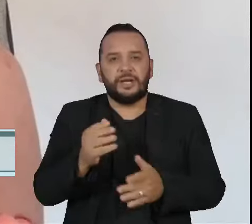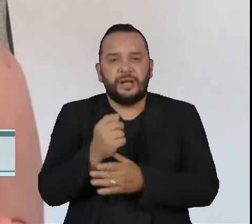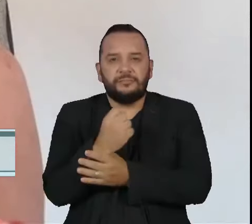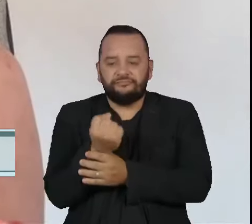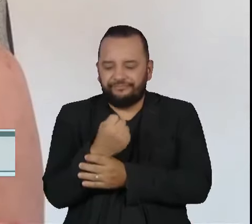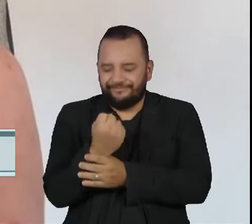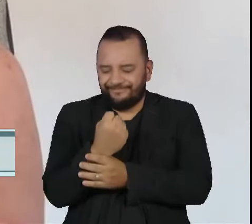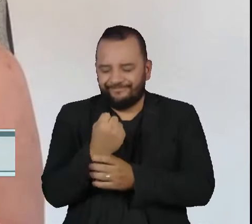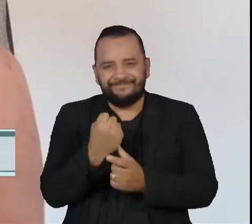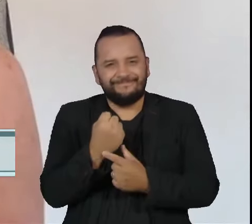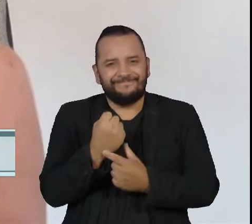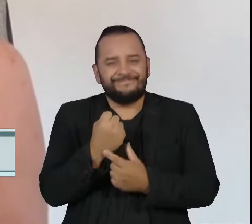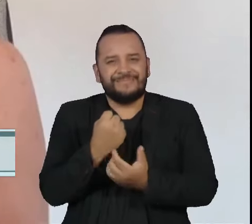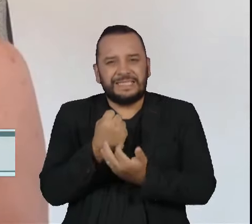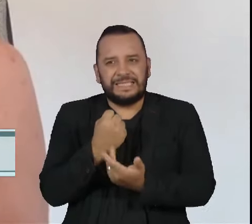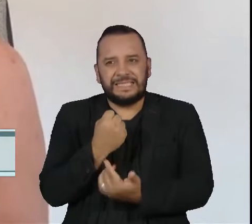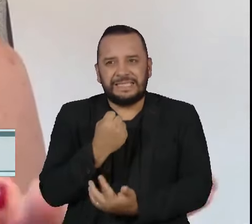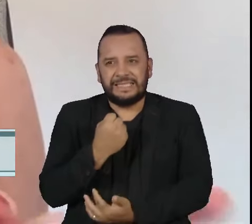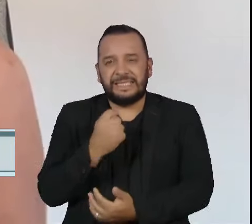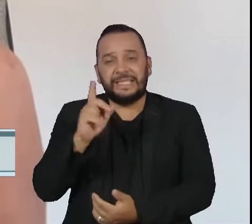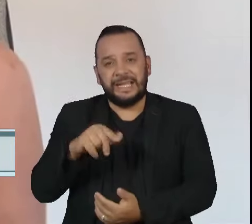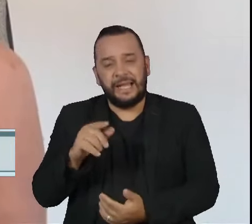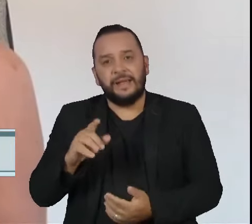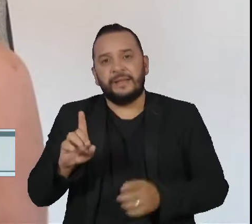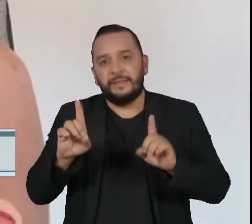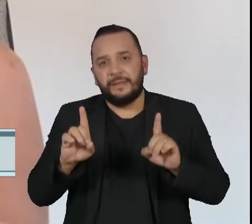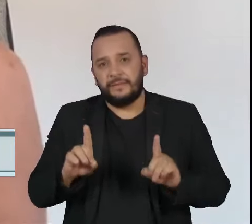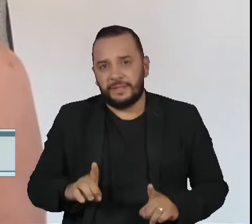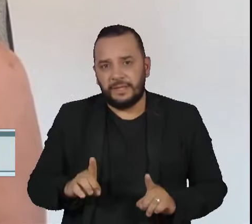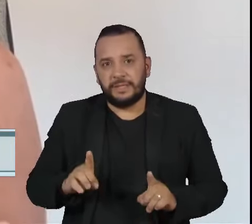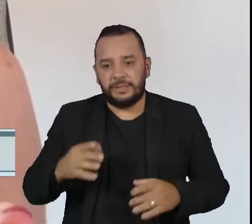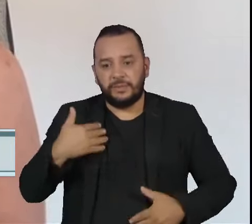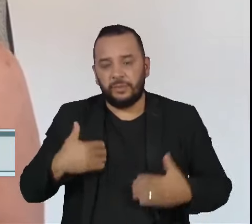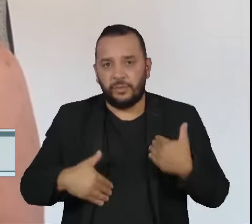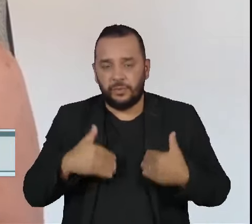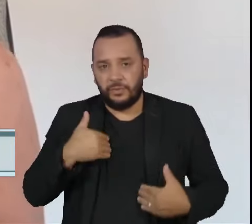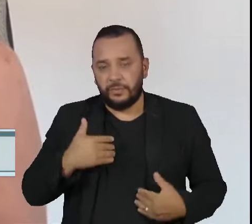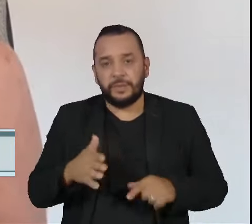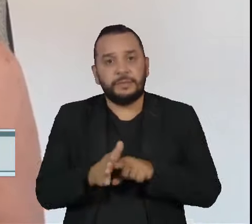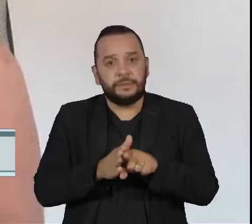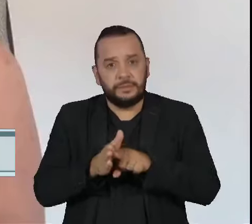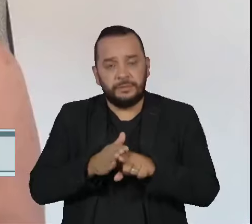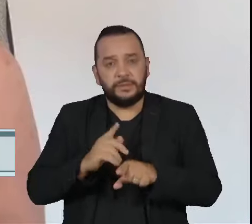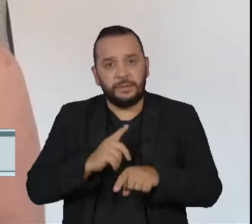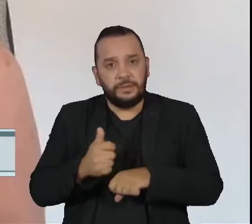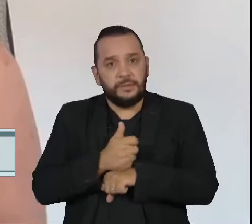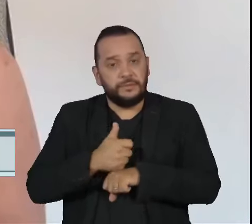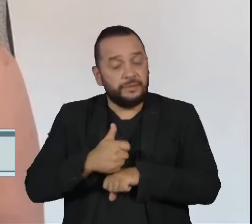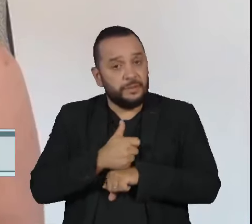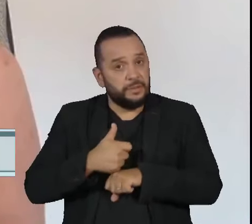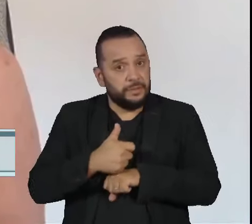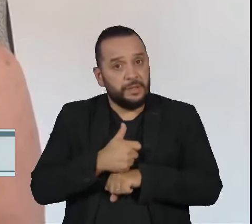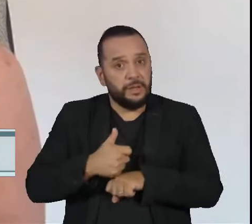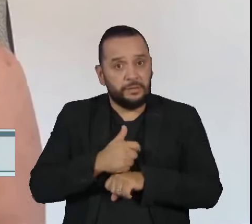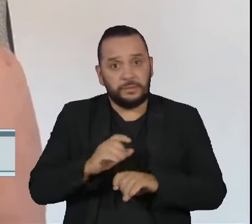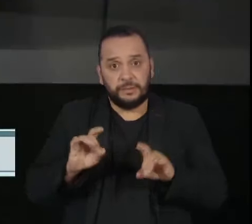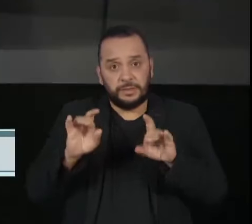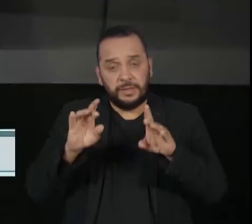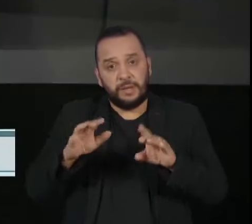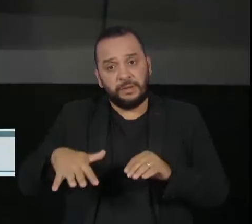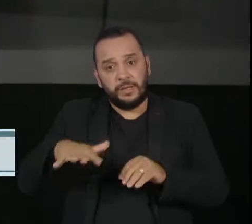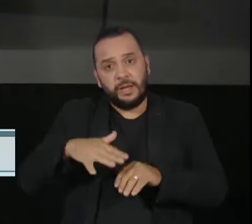configura deficiência física, esse exame tem que ser feito por peritos especializados em